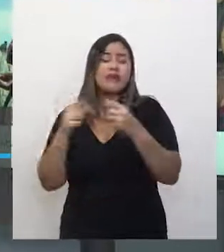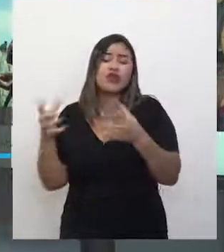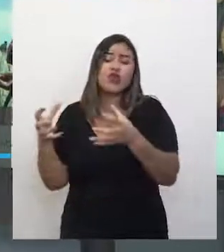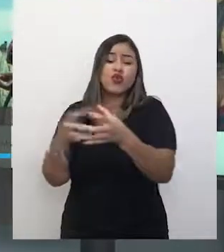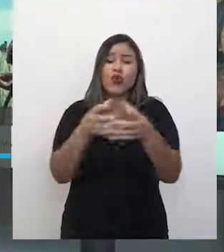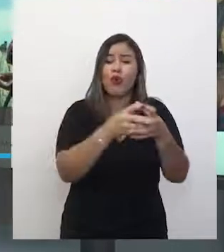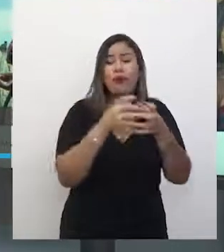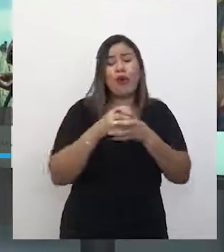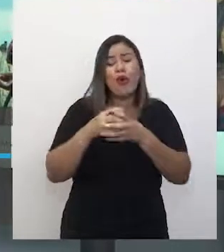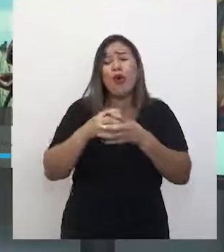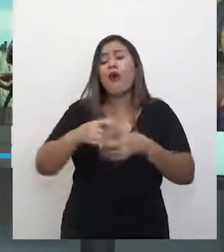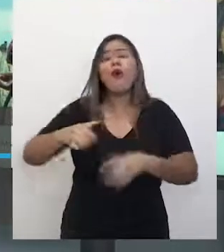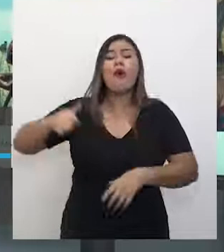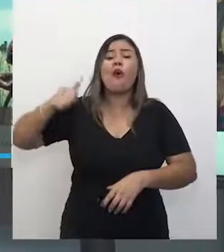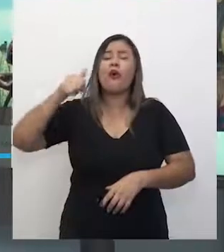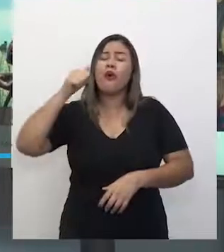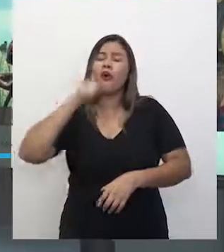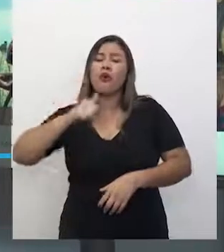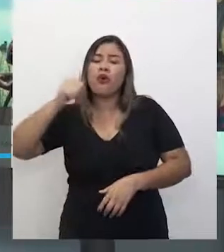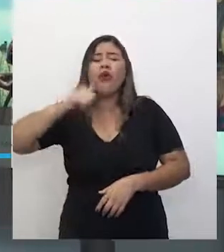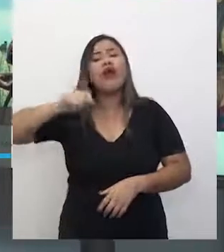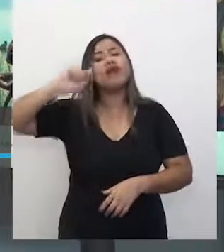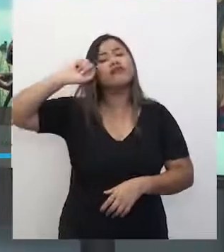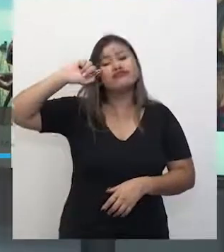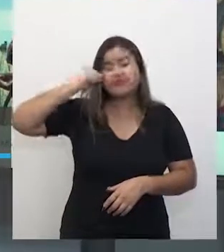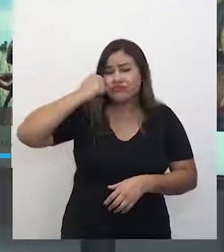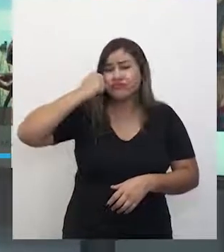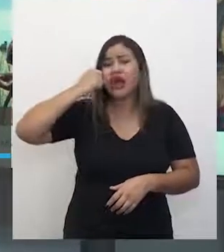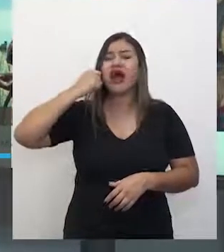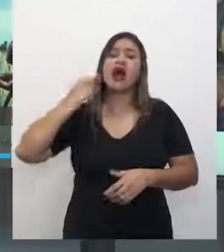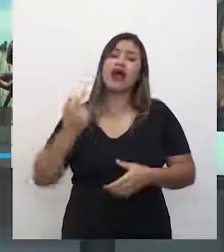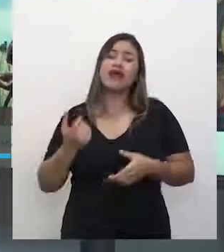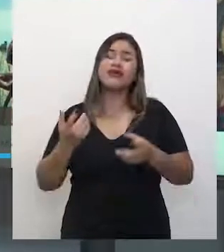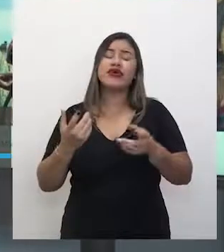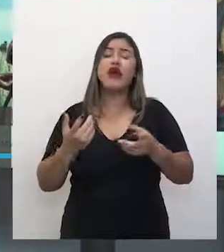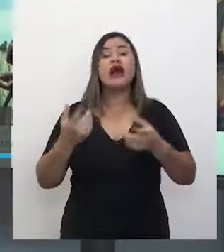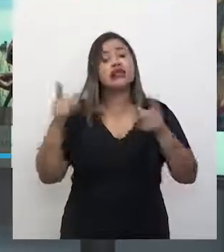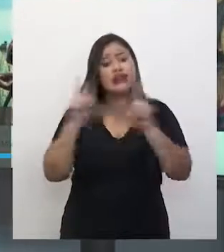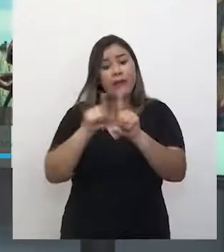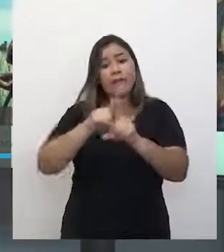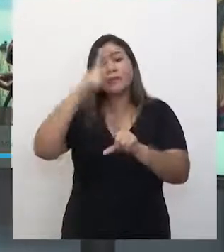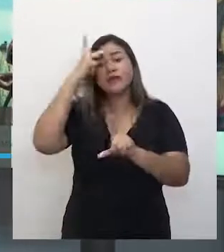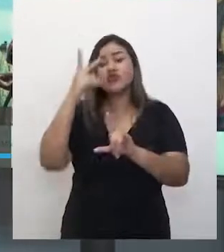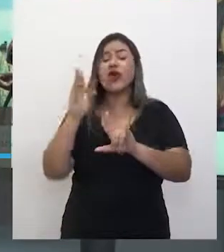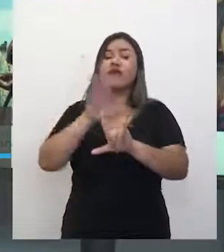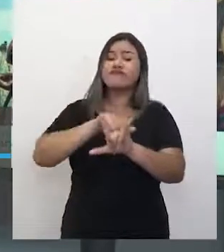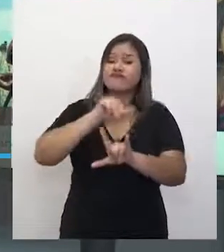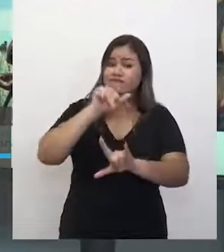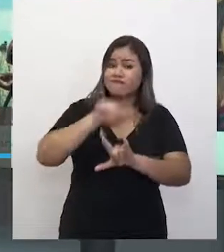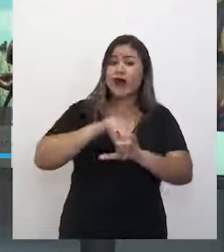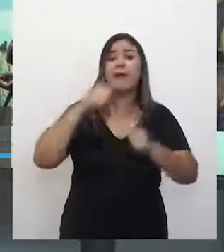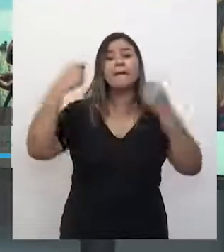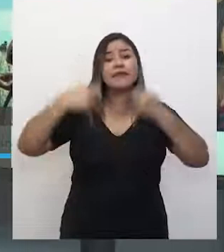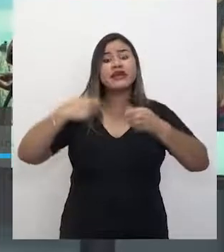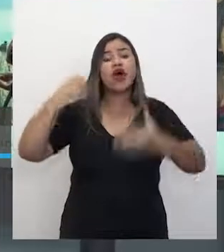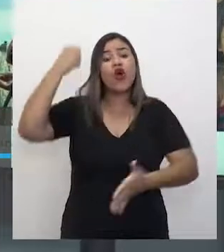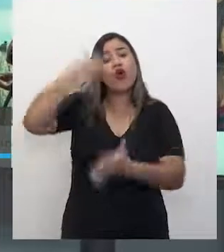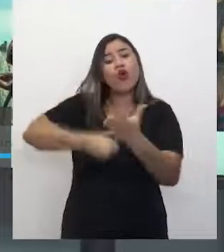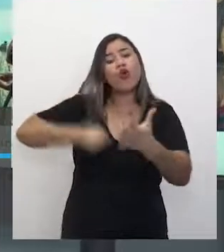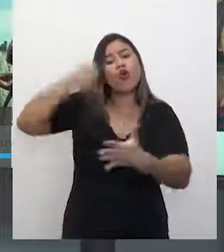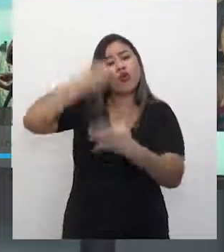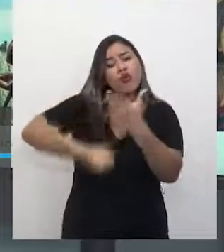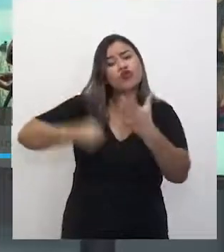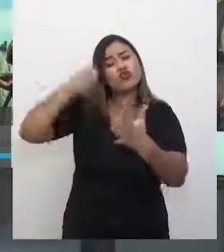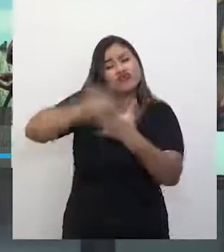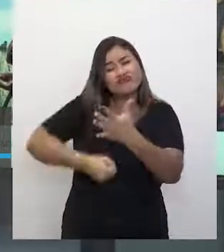elas precisam lutar para encontrar os seus direitos. E dentro dessa perspectiva, né, das lutas aqui,